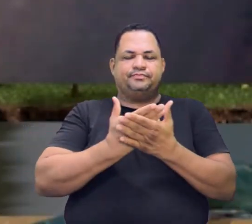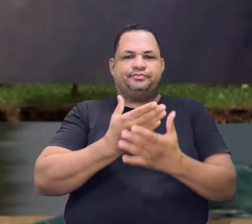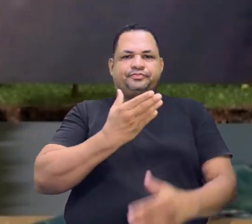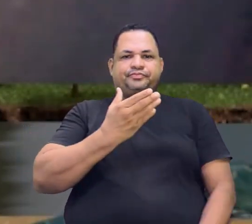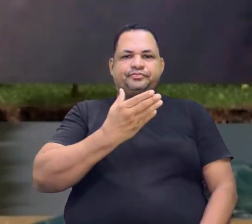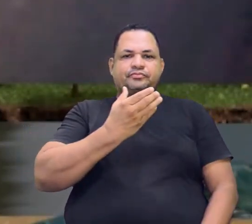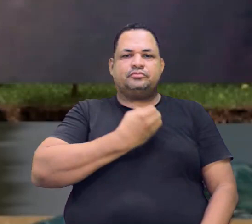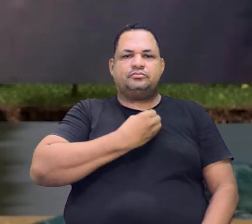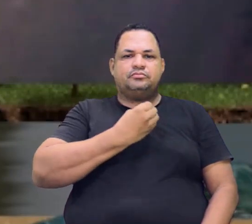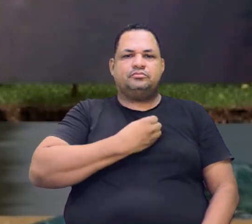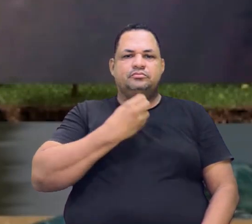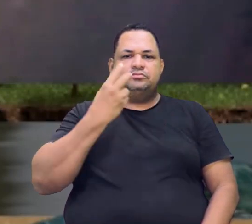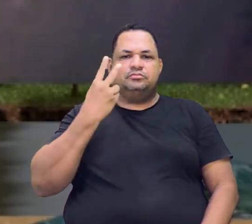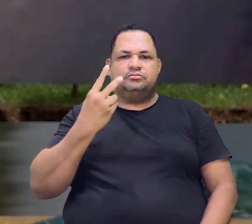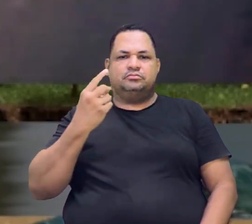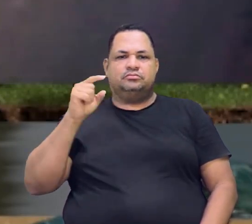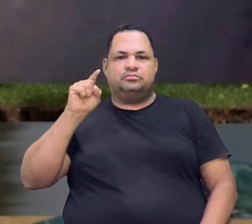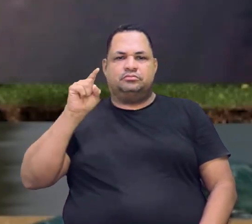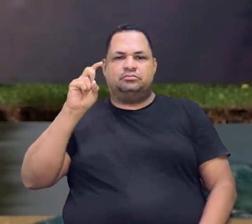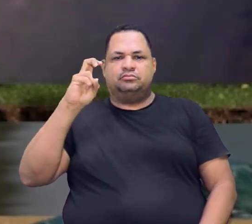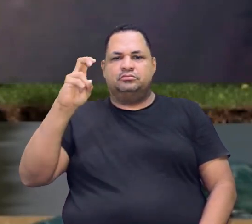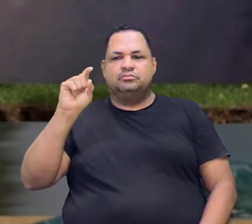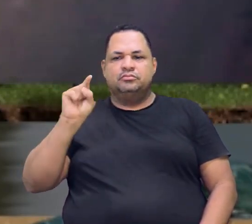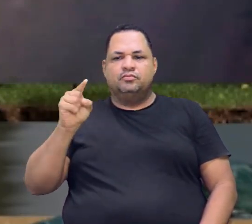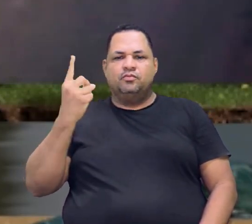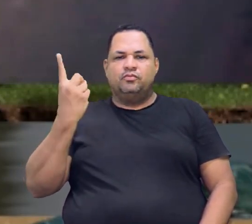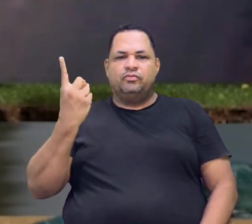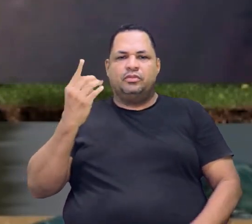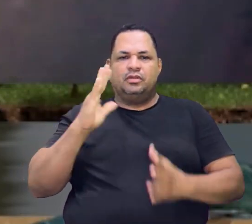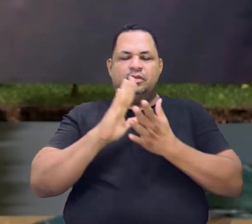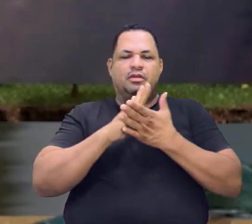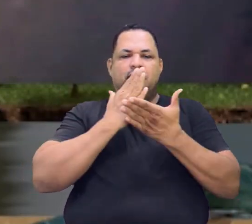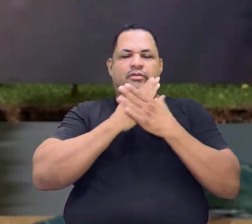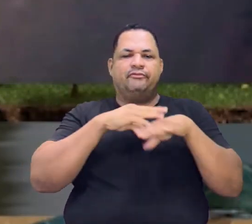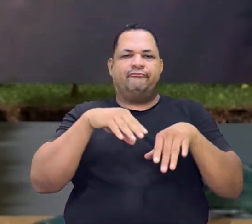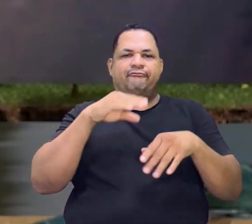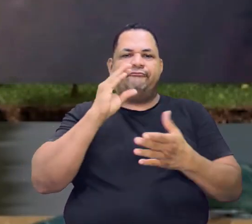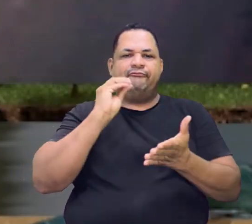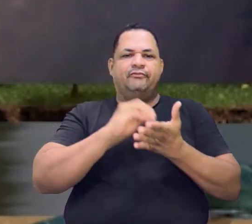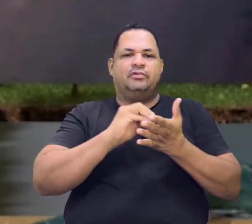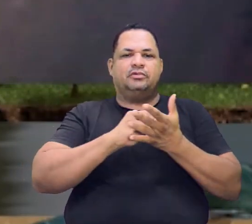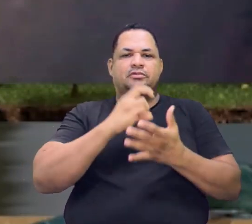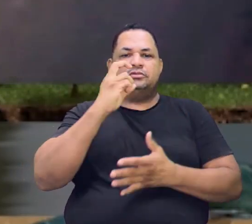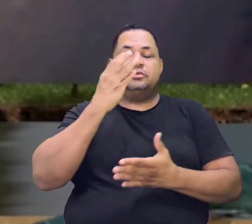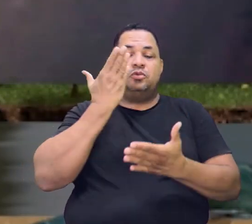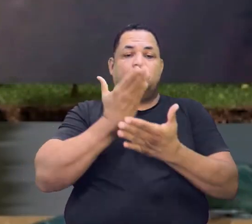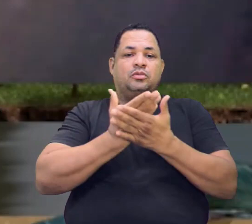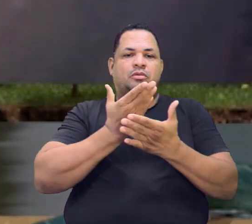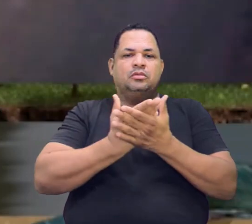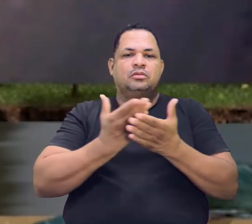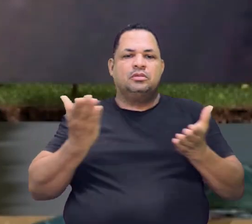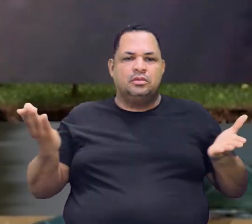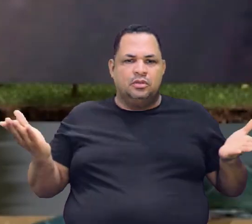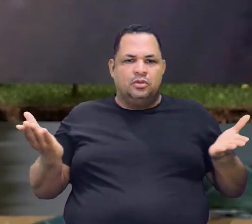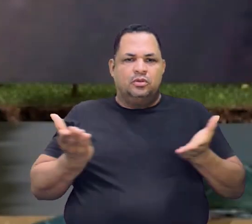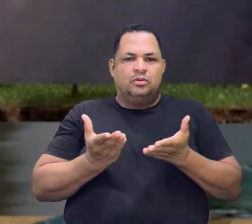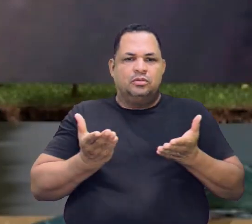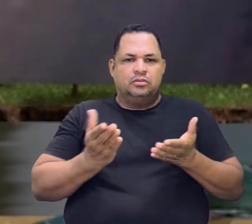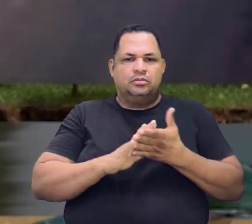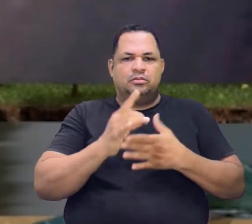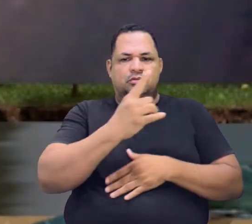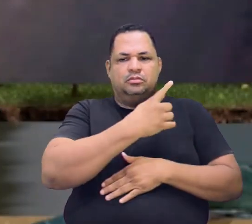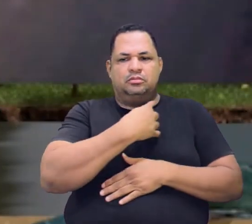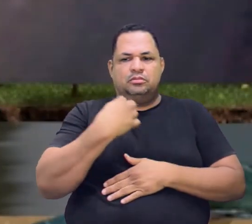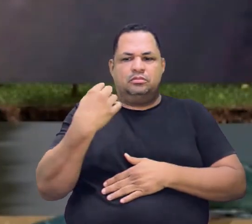aula 25.1. Só faltam 5 aulas para nós concluirmos esse ano letivo. Na aula de hoje,